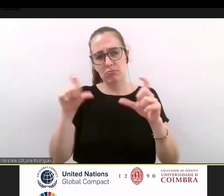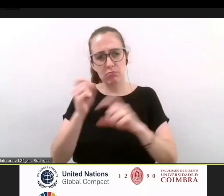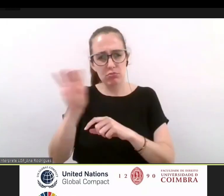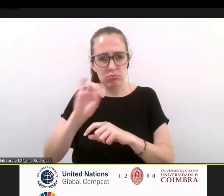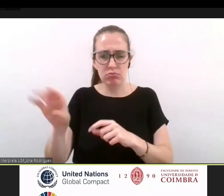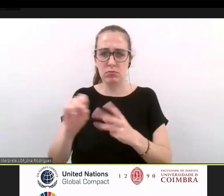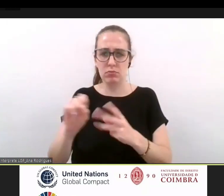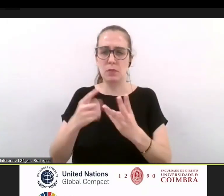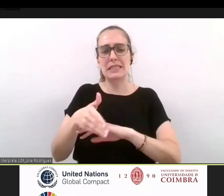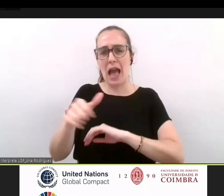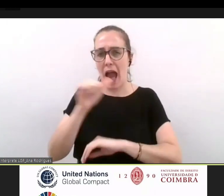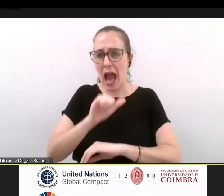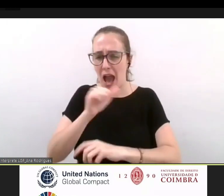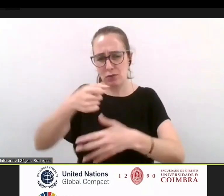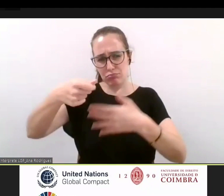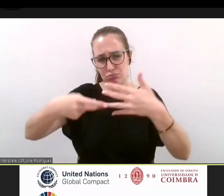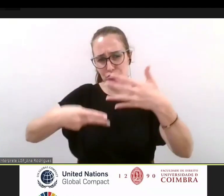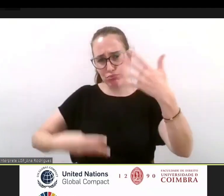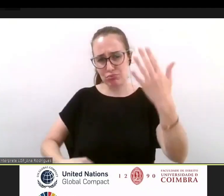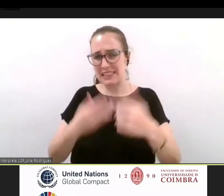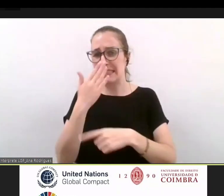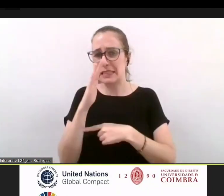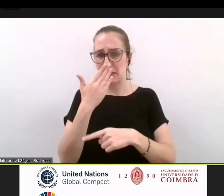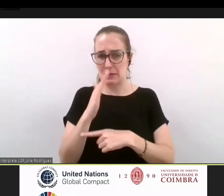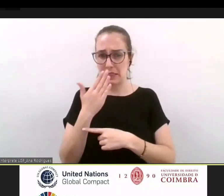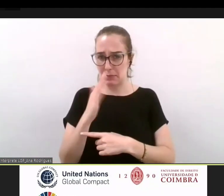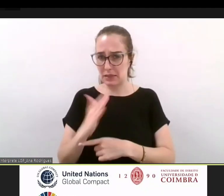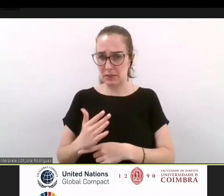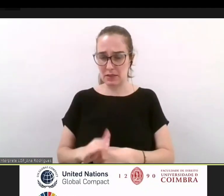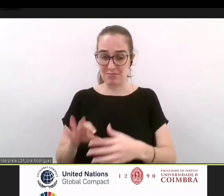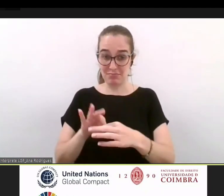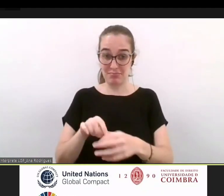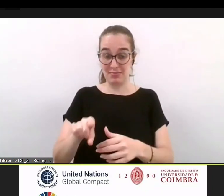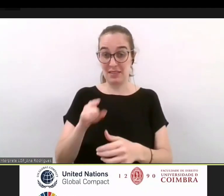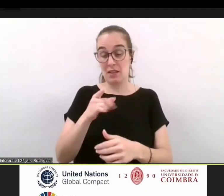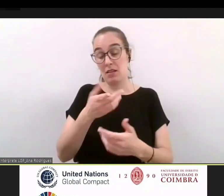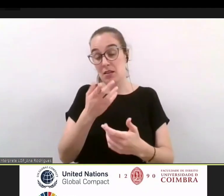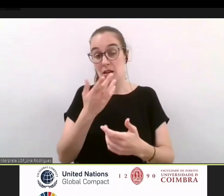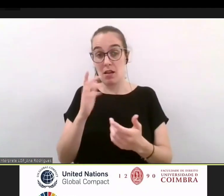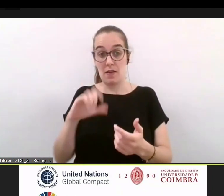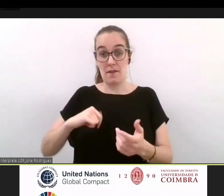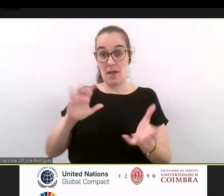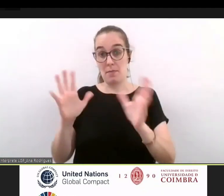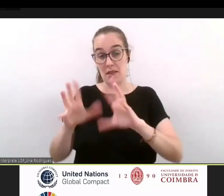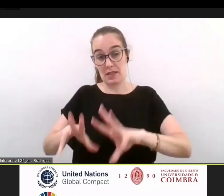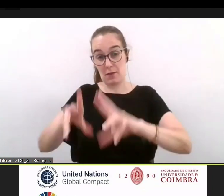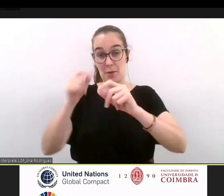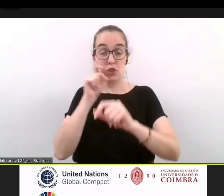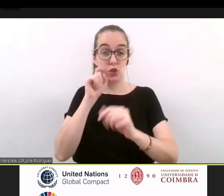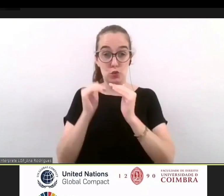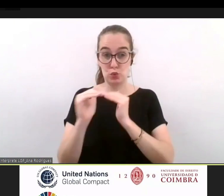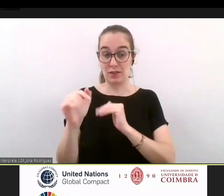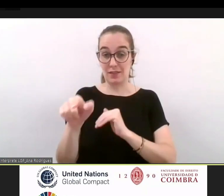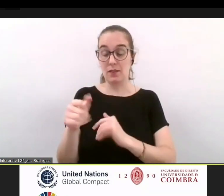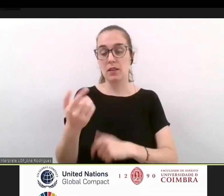água, etc. Portanto, estou aqui a referir as várias atividades que estão relacionadas com o desenvolvimento sustentável. Eu